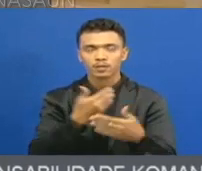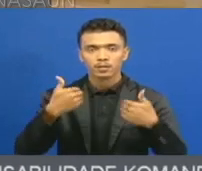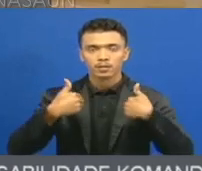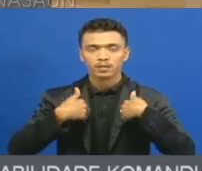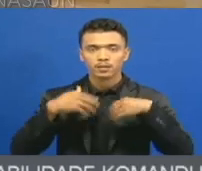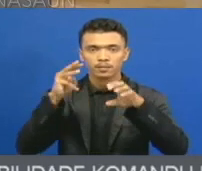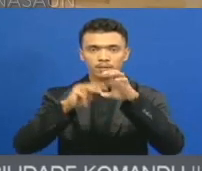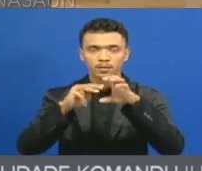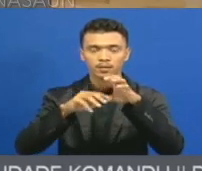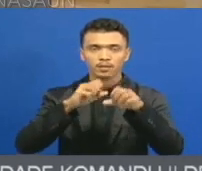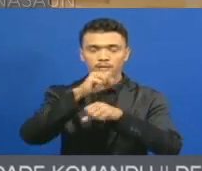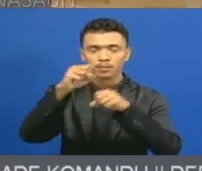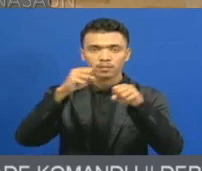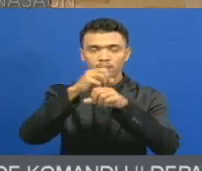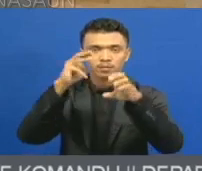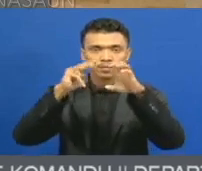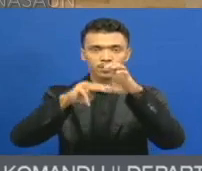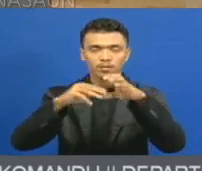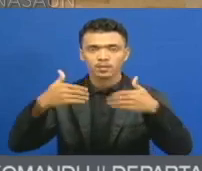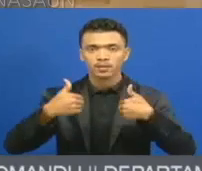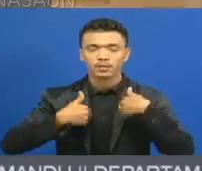mercado no loza e a território nacional.